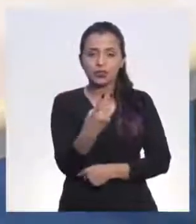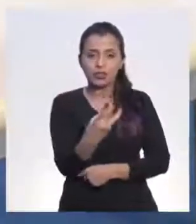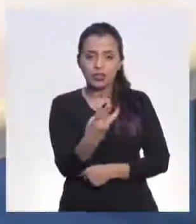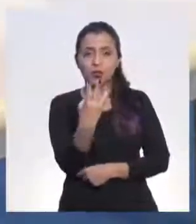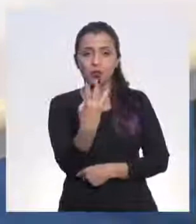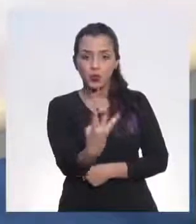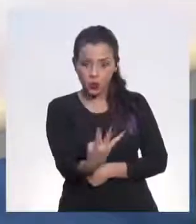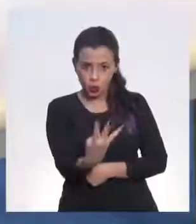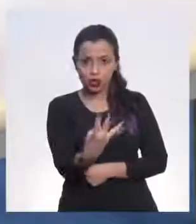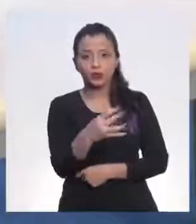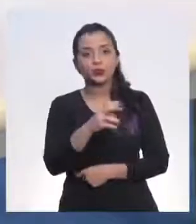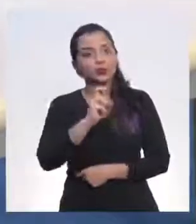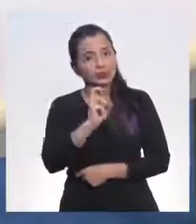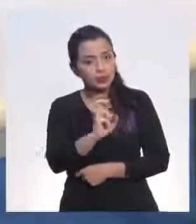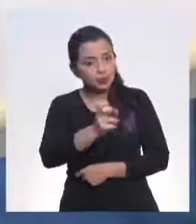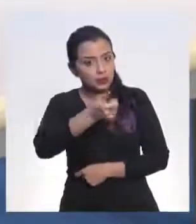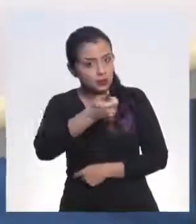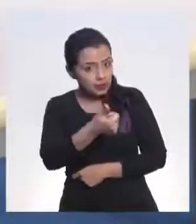4.